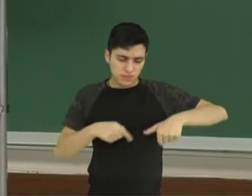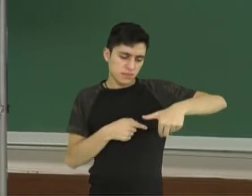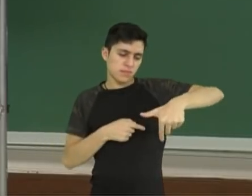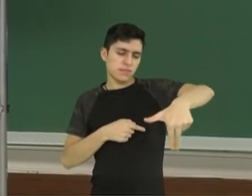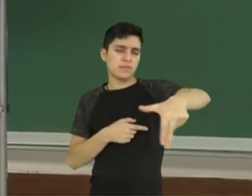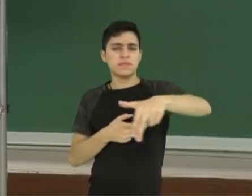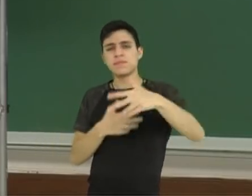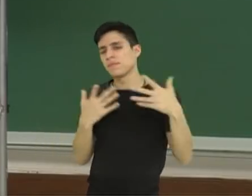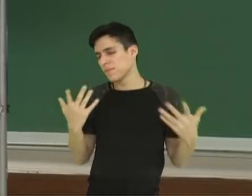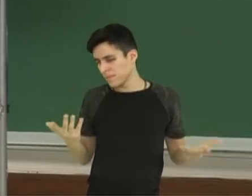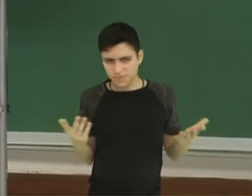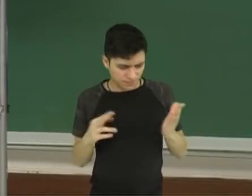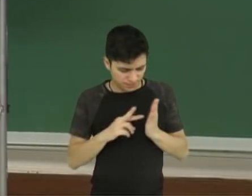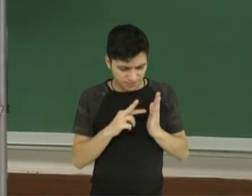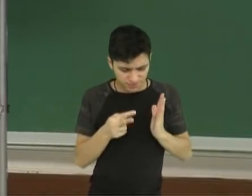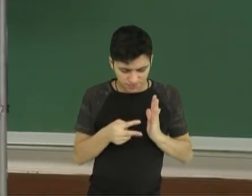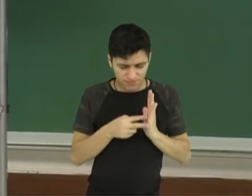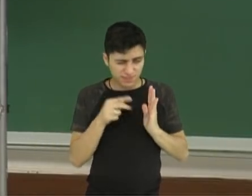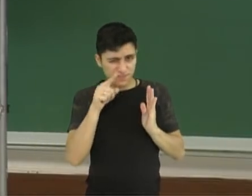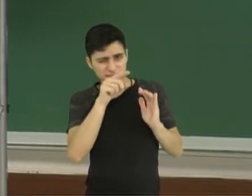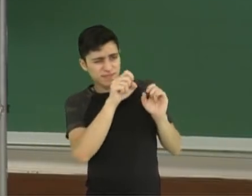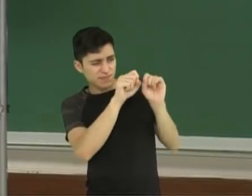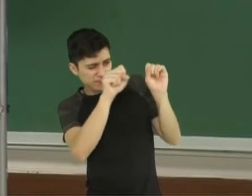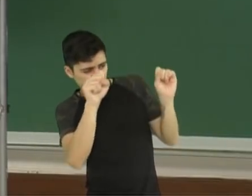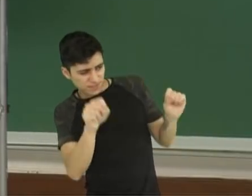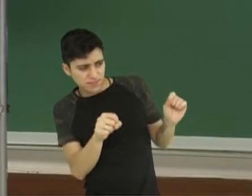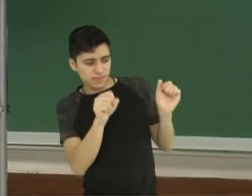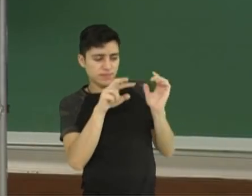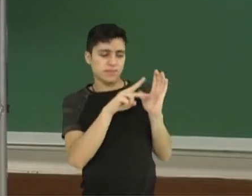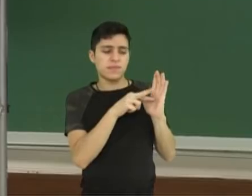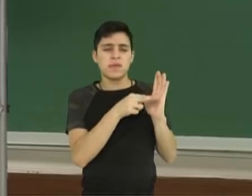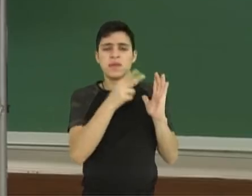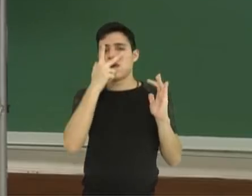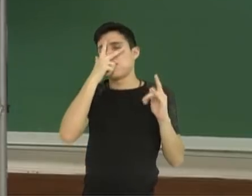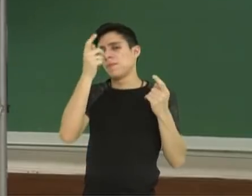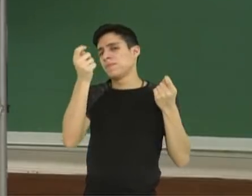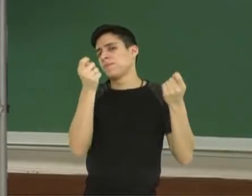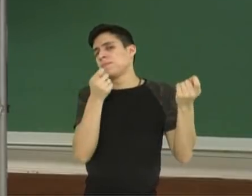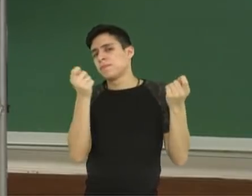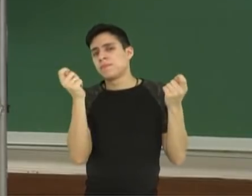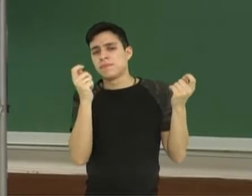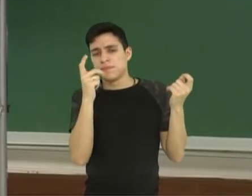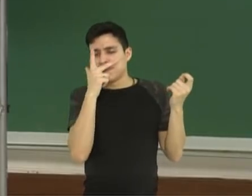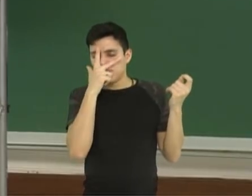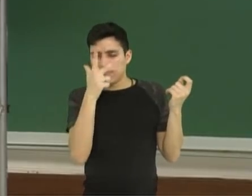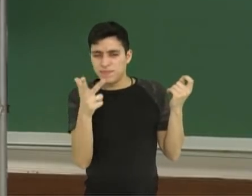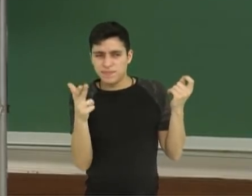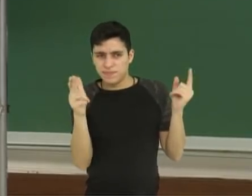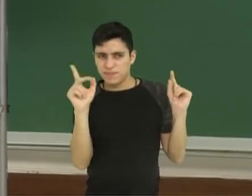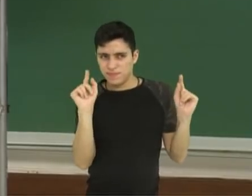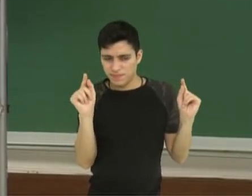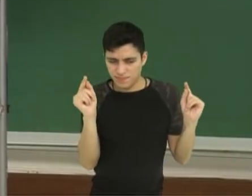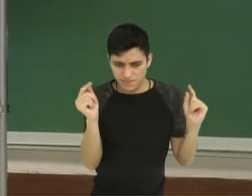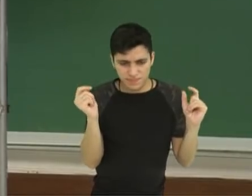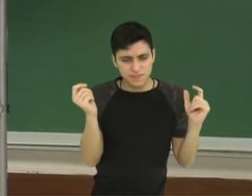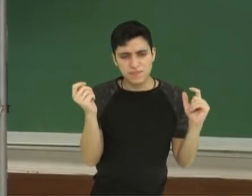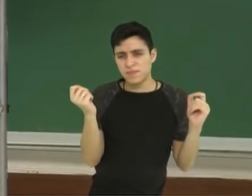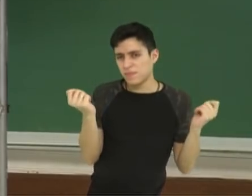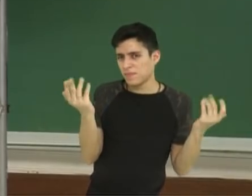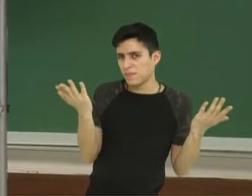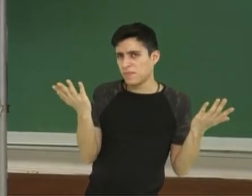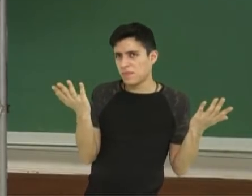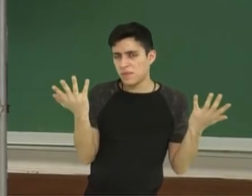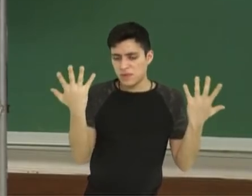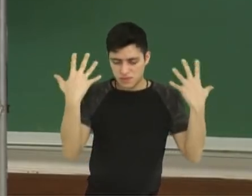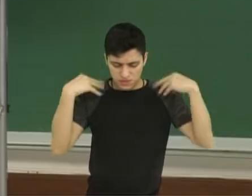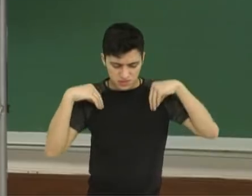tronco. Então, esse sistema faz o quê? Ele controla, ele faz a captura de estímulos externos, internos